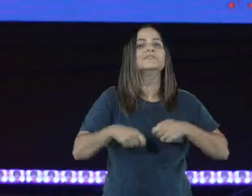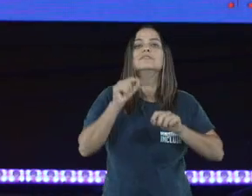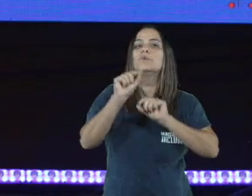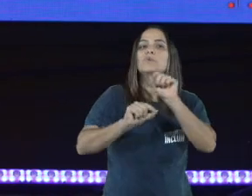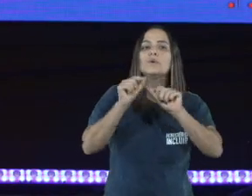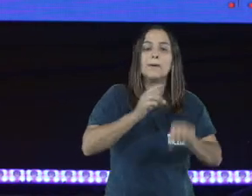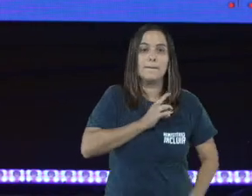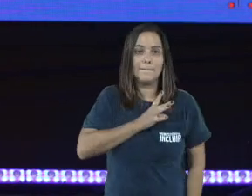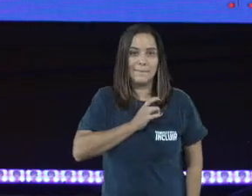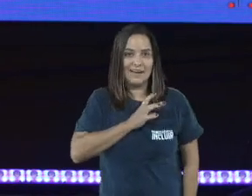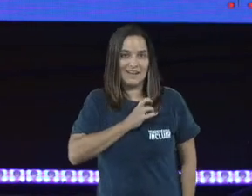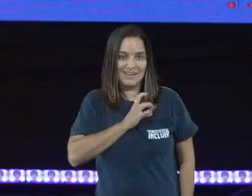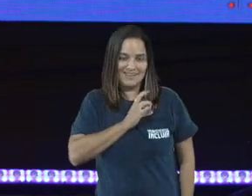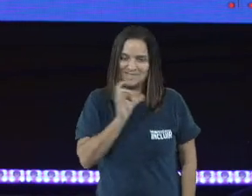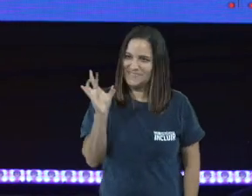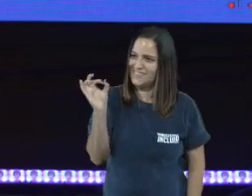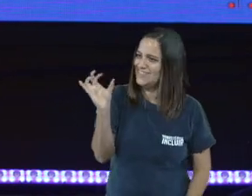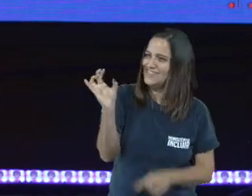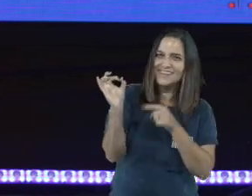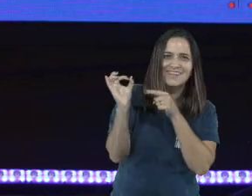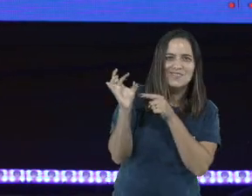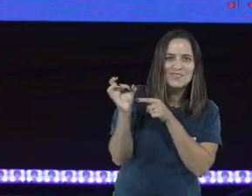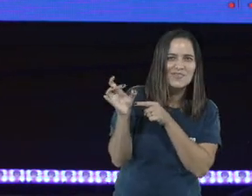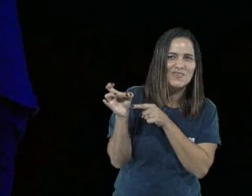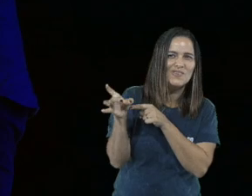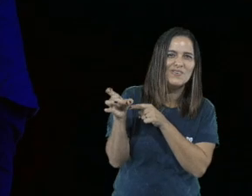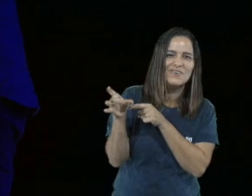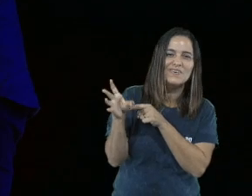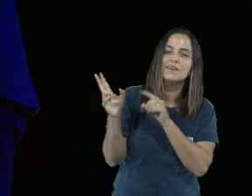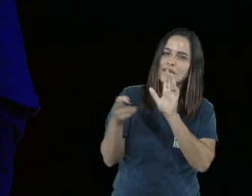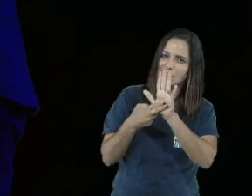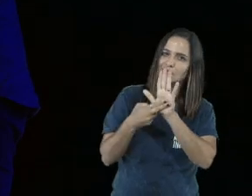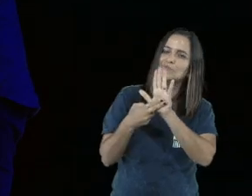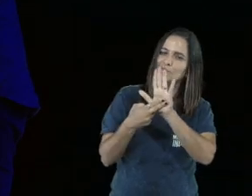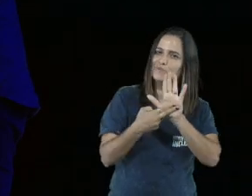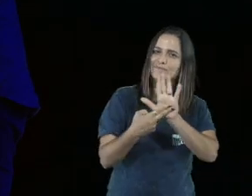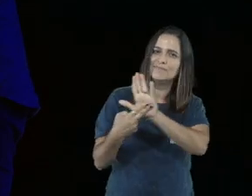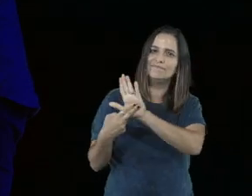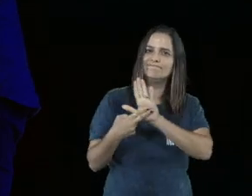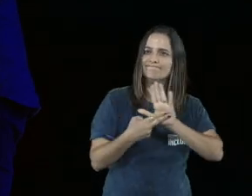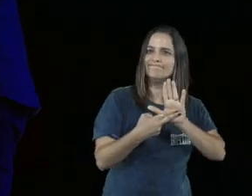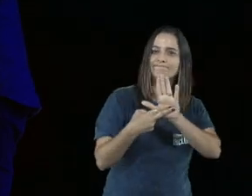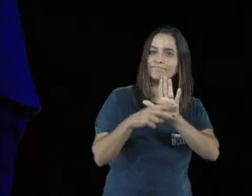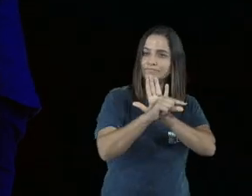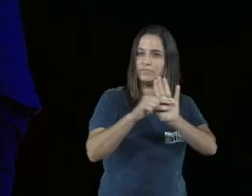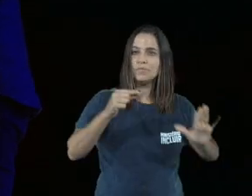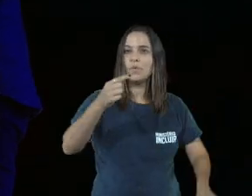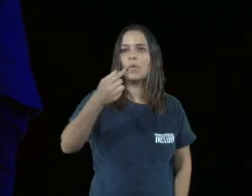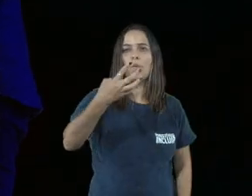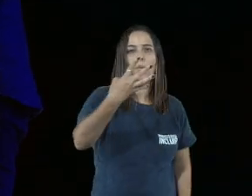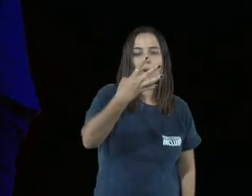esse versículo boleto que ele é muito poderoso para esse momento diz assim Versículo 48 Olha isso